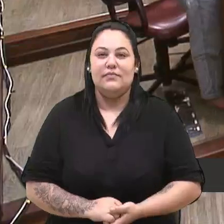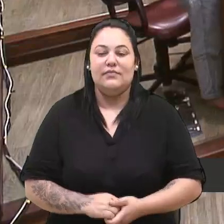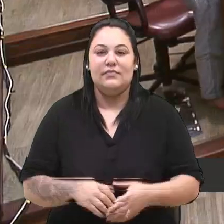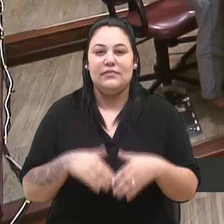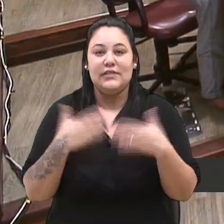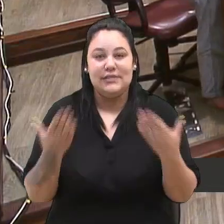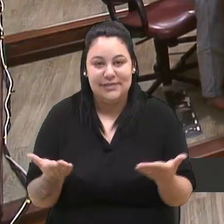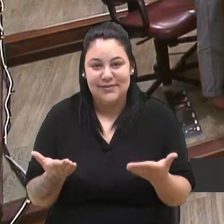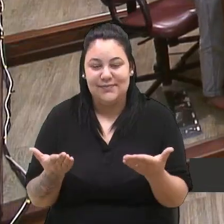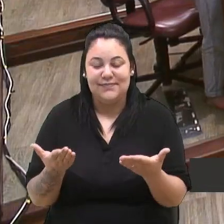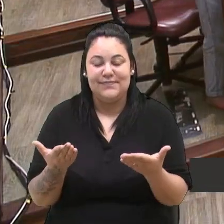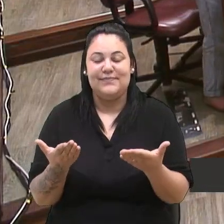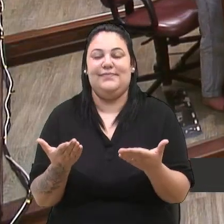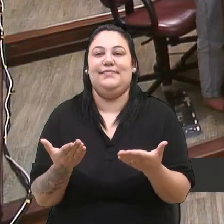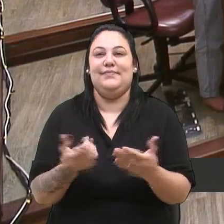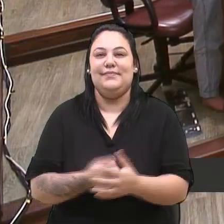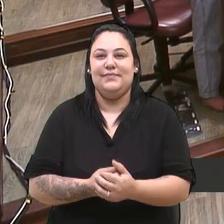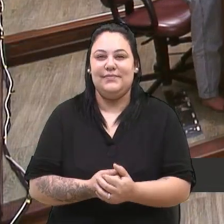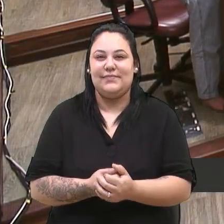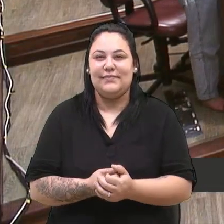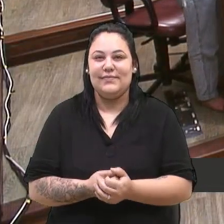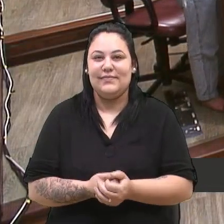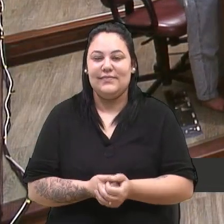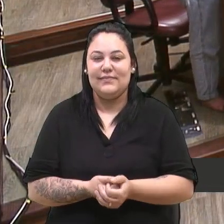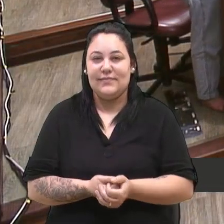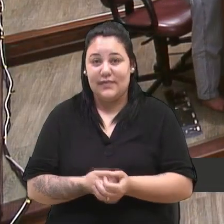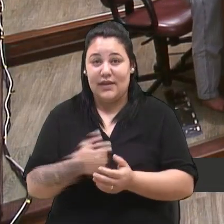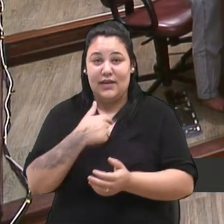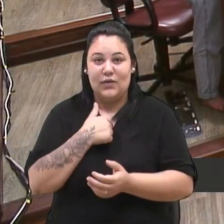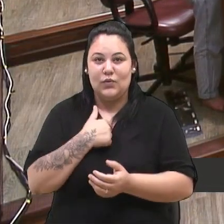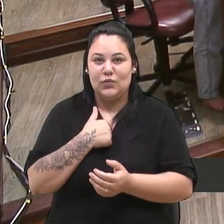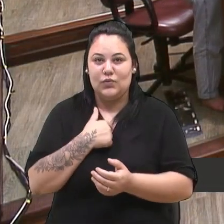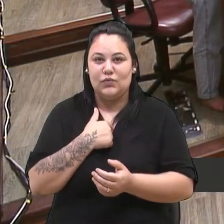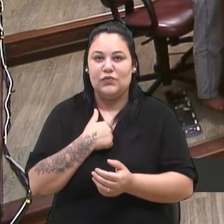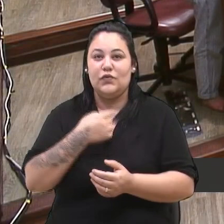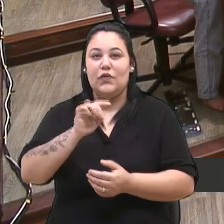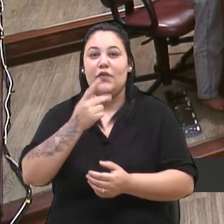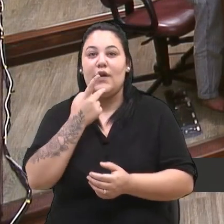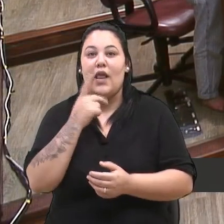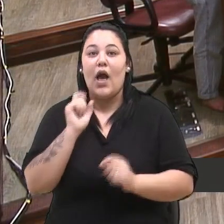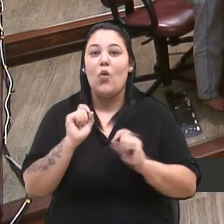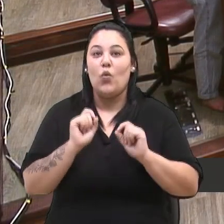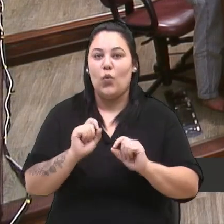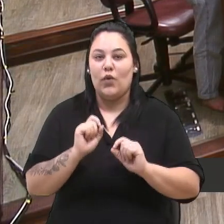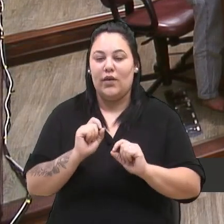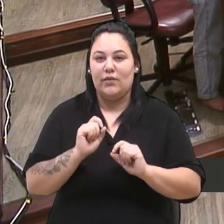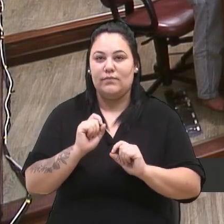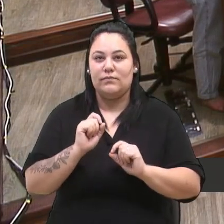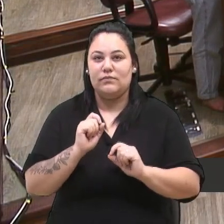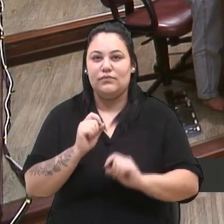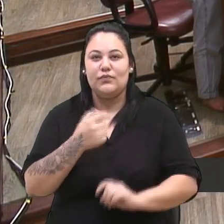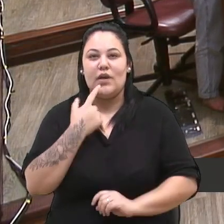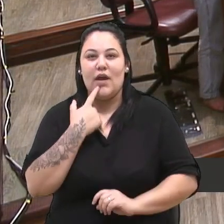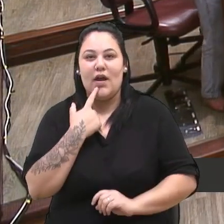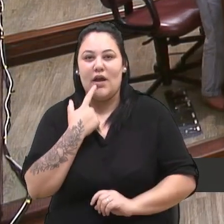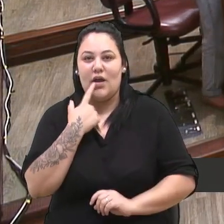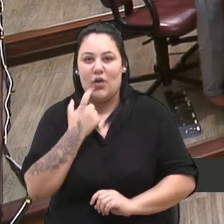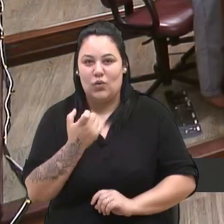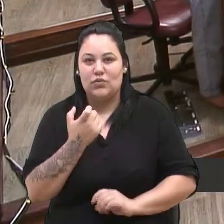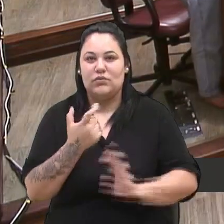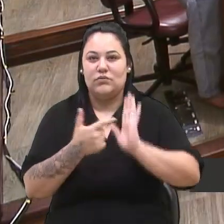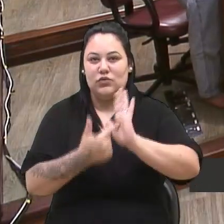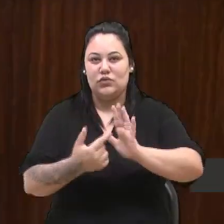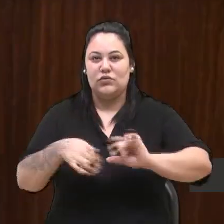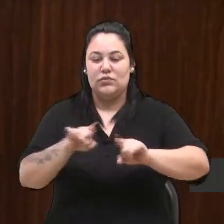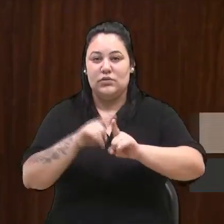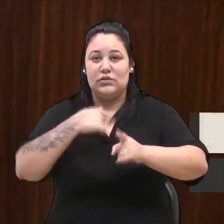então, eu vou ao encontro do que a vereadora Rose Frigieri apresenta. Acredito